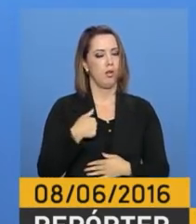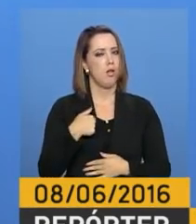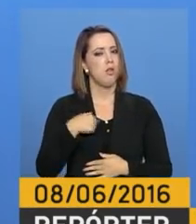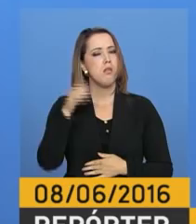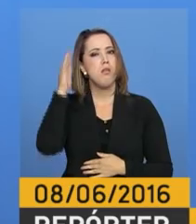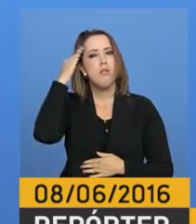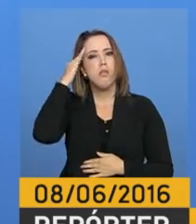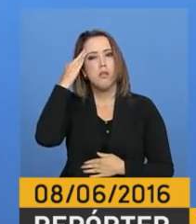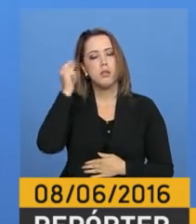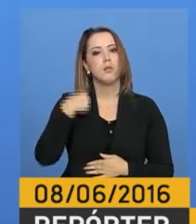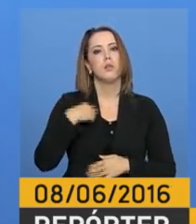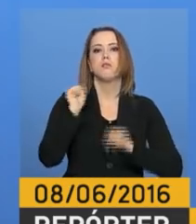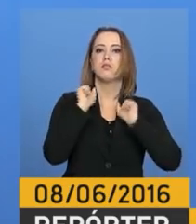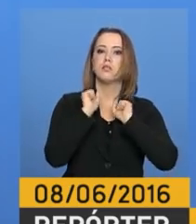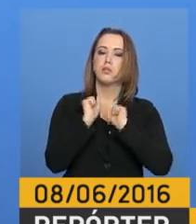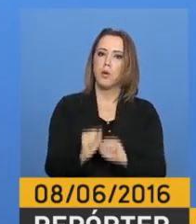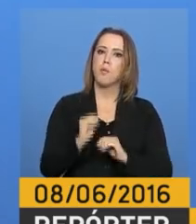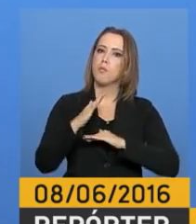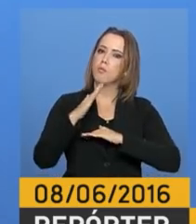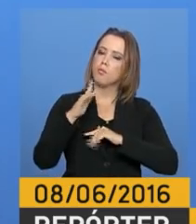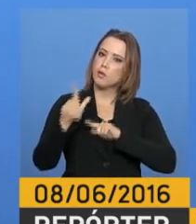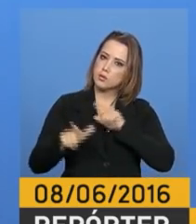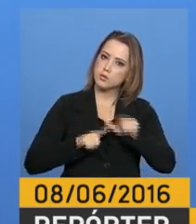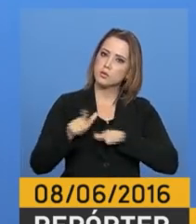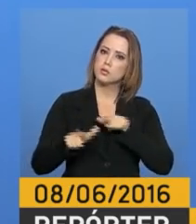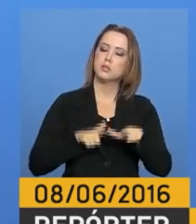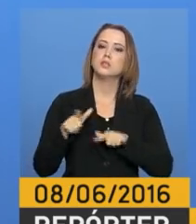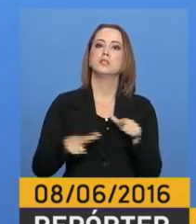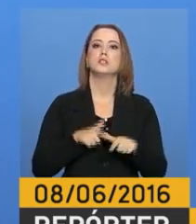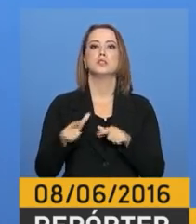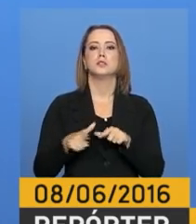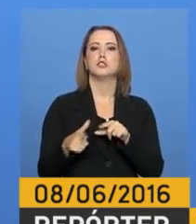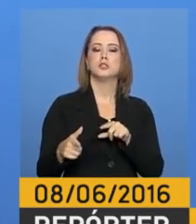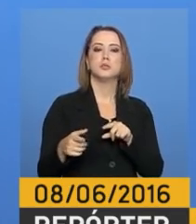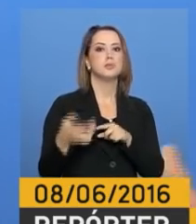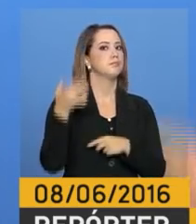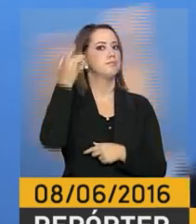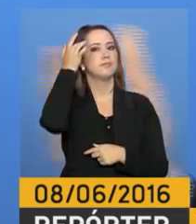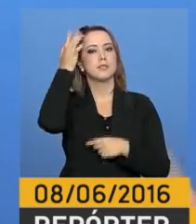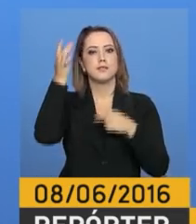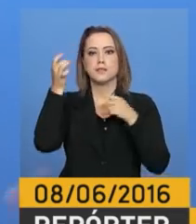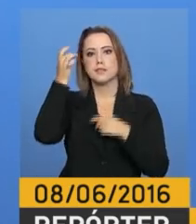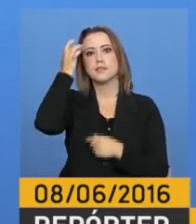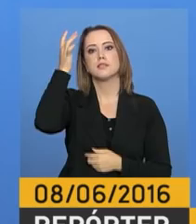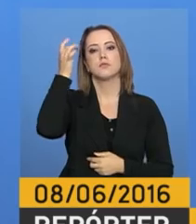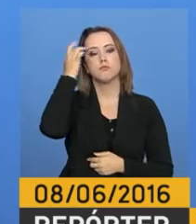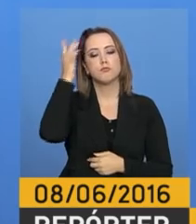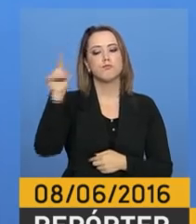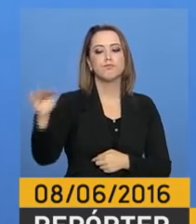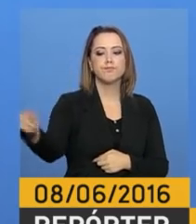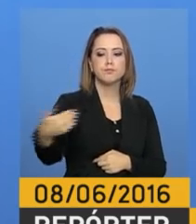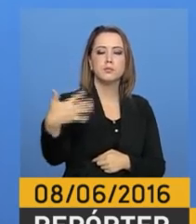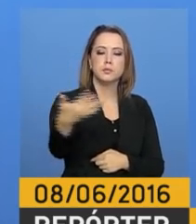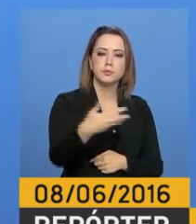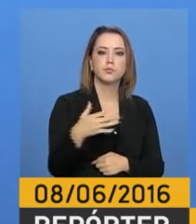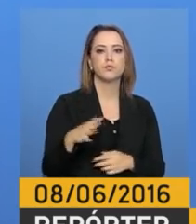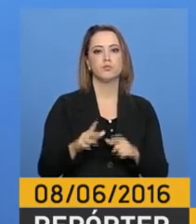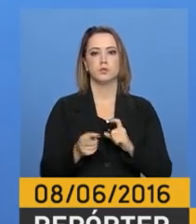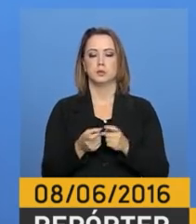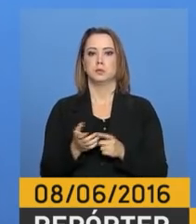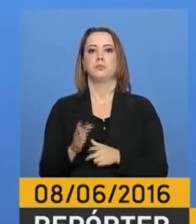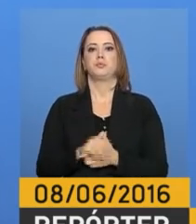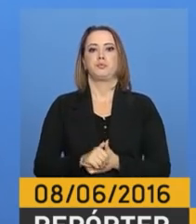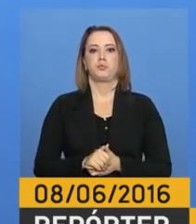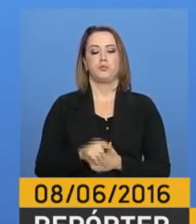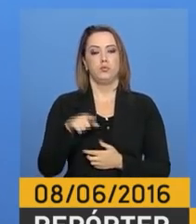posso atuar como um agente facilitador na Explanada dos Ministérios a